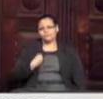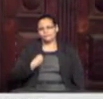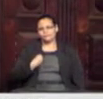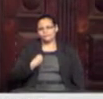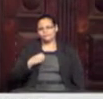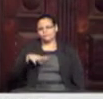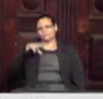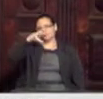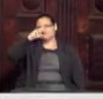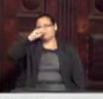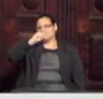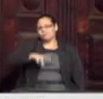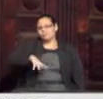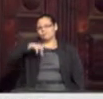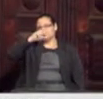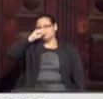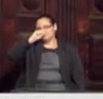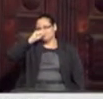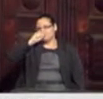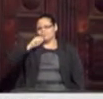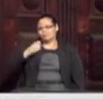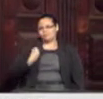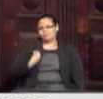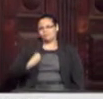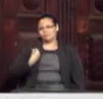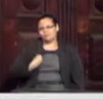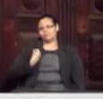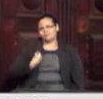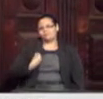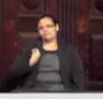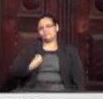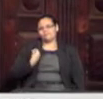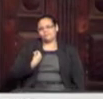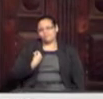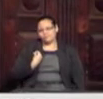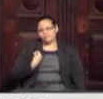respira é uma vida